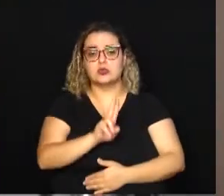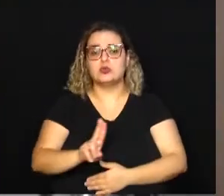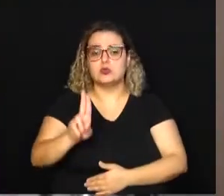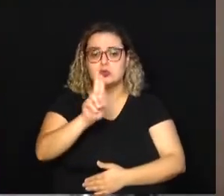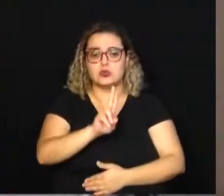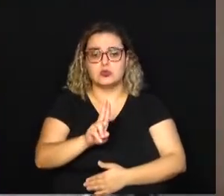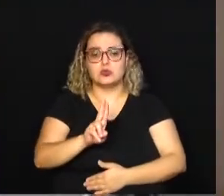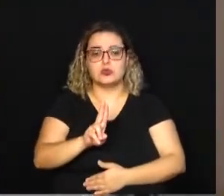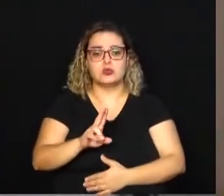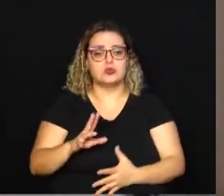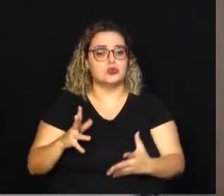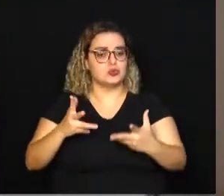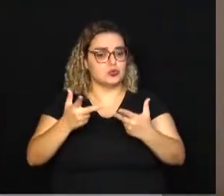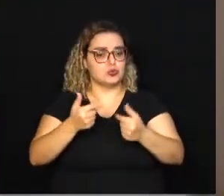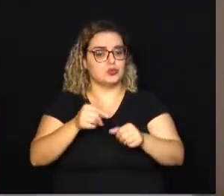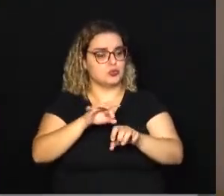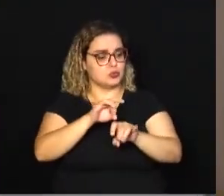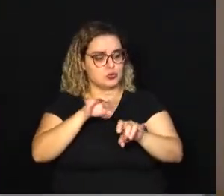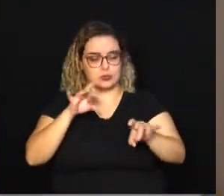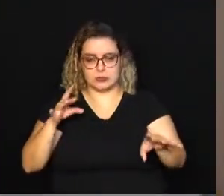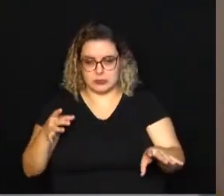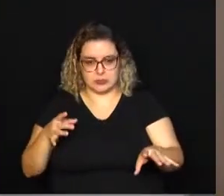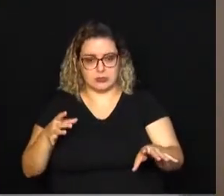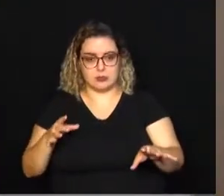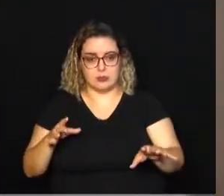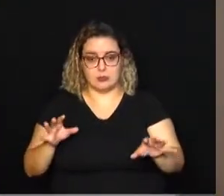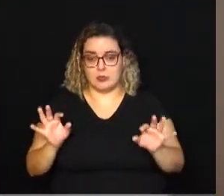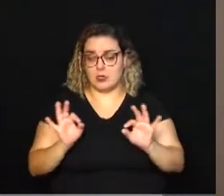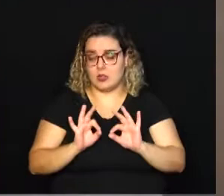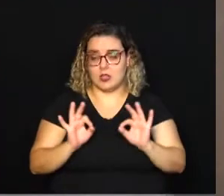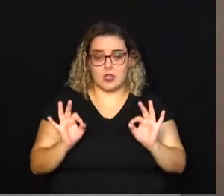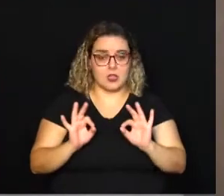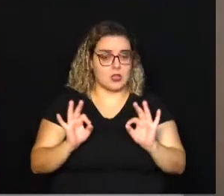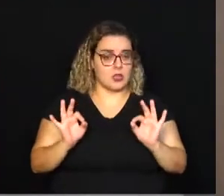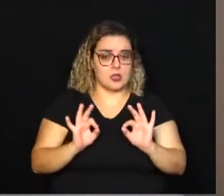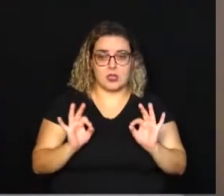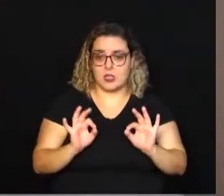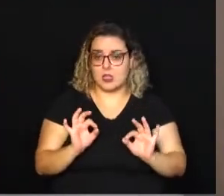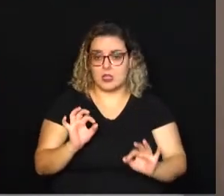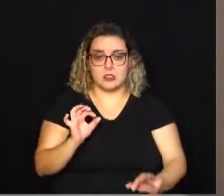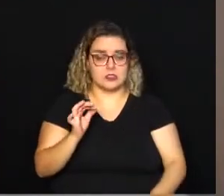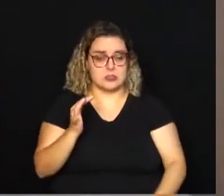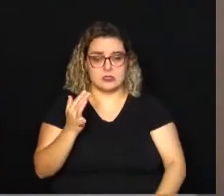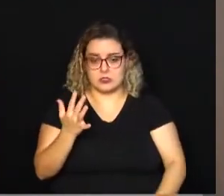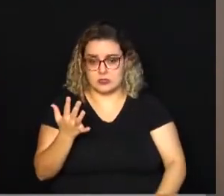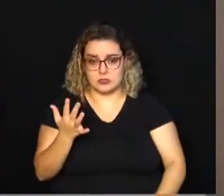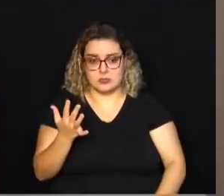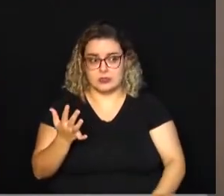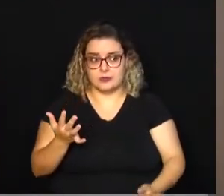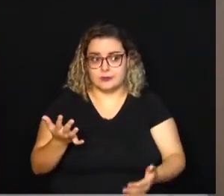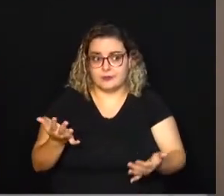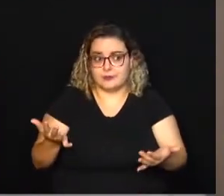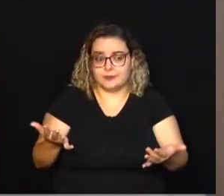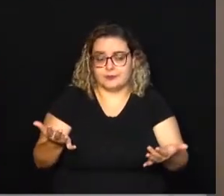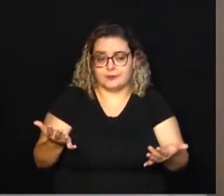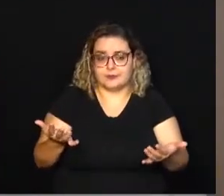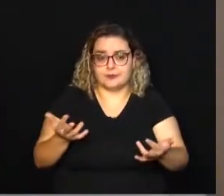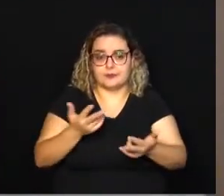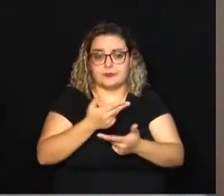os meios à distância. Mas nada disso aconteceu. Quer dizer, as